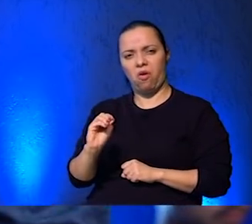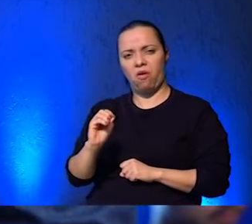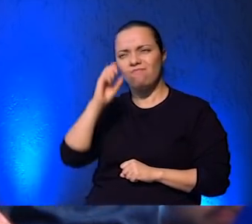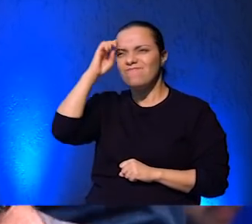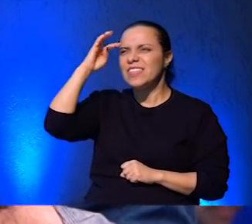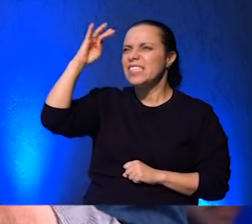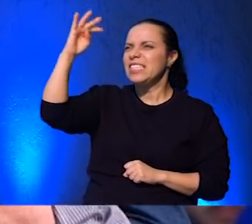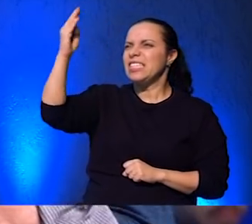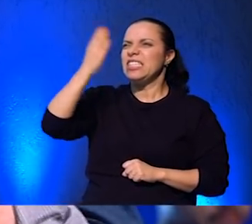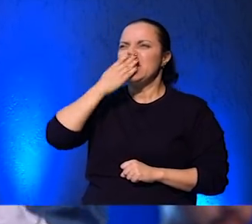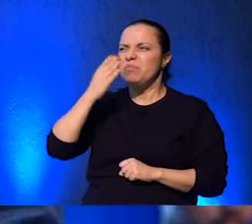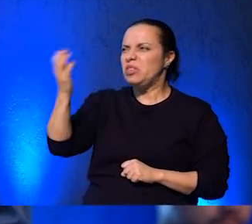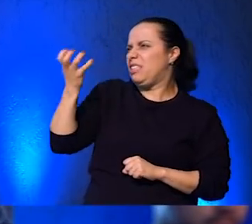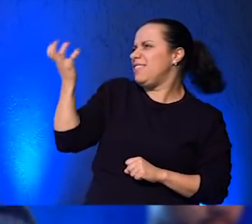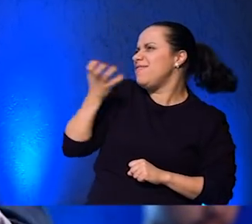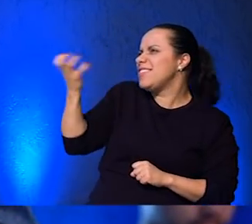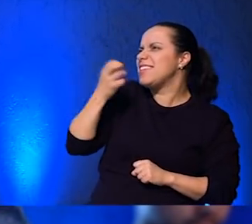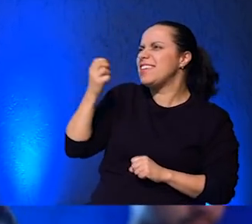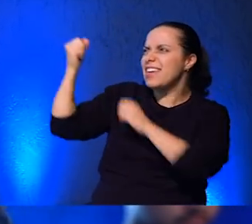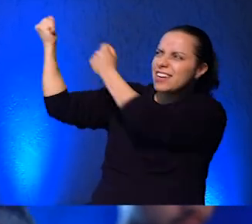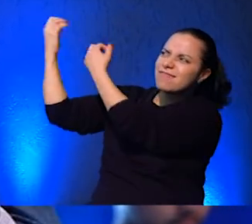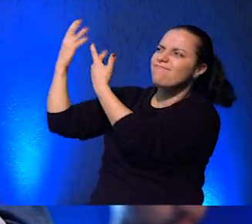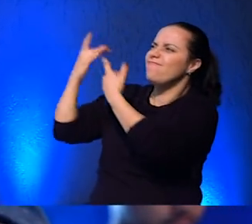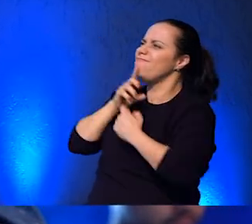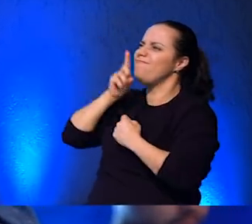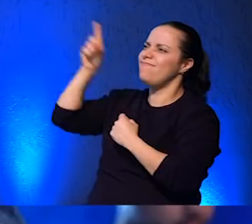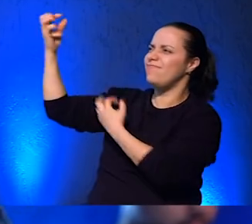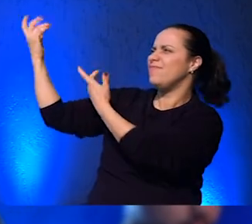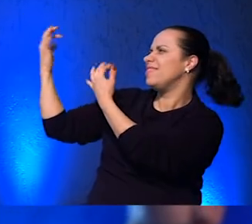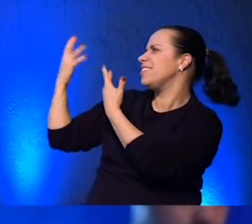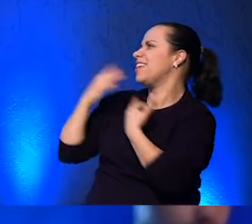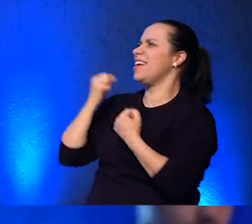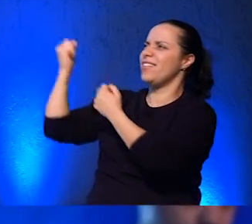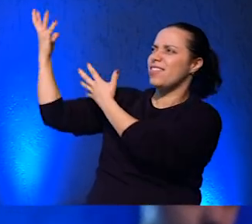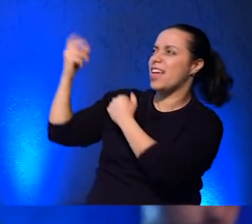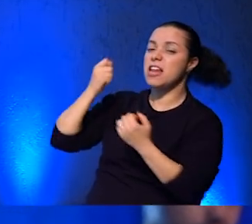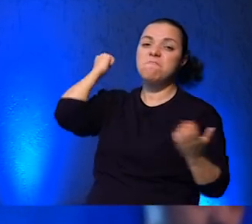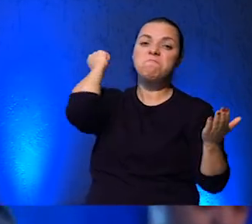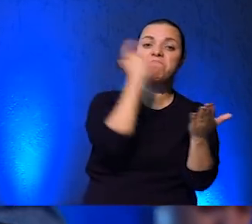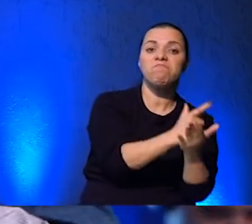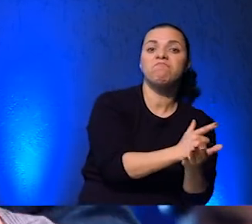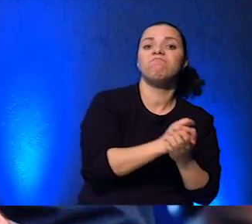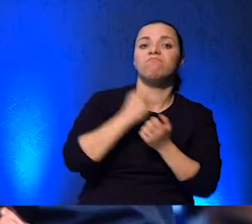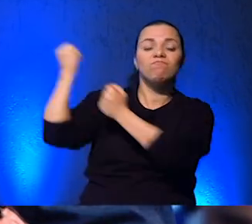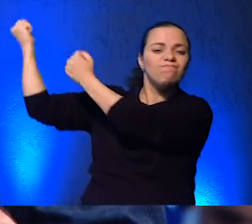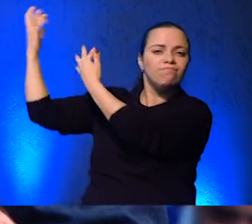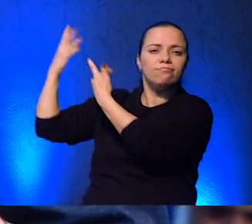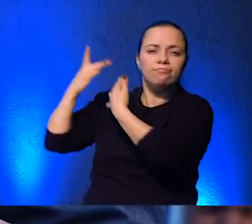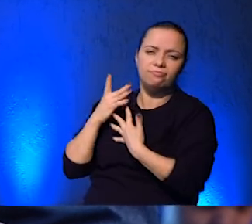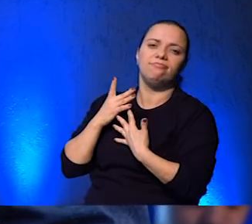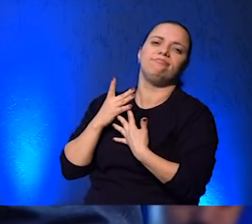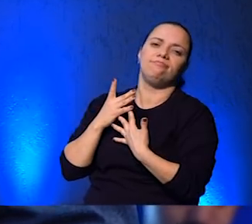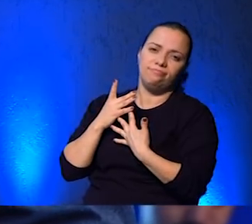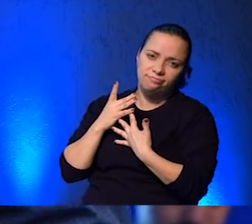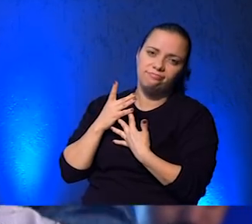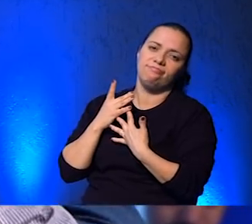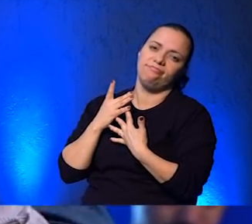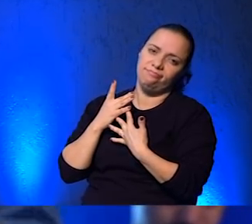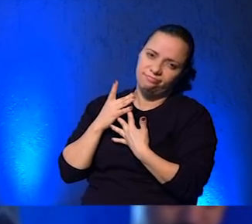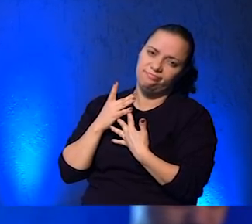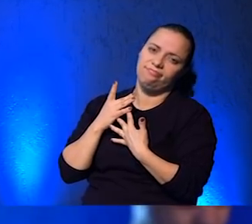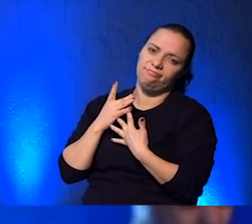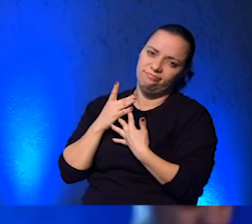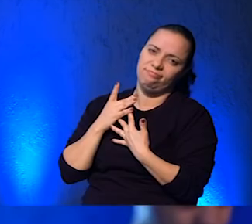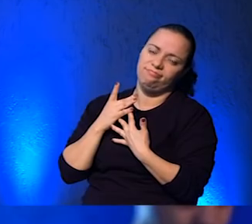clamava pela benção ele comprou a benção ele pagou o preço pela benção se